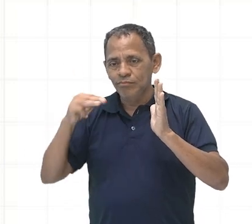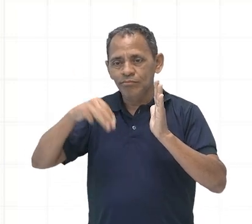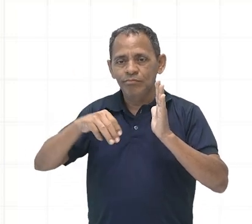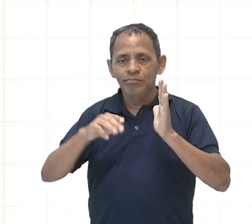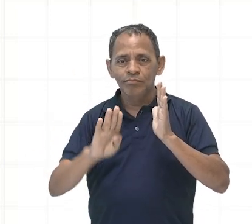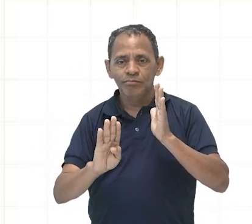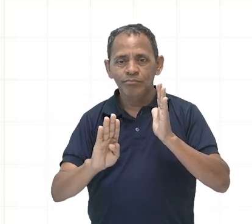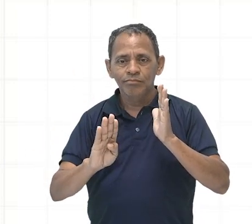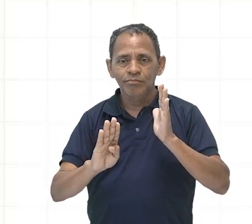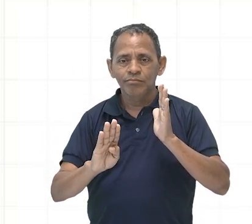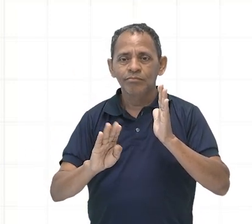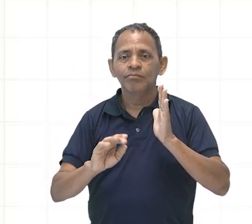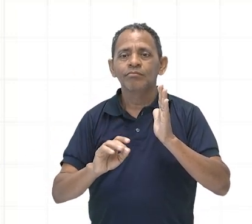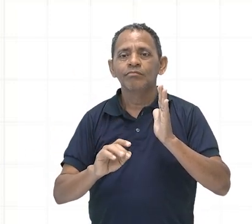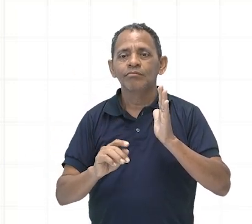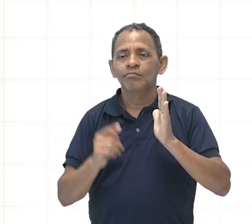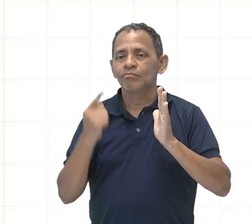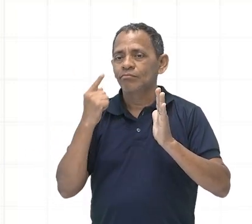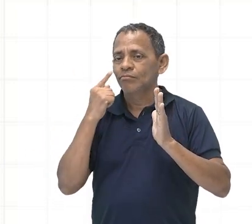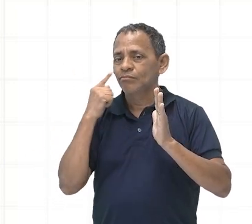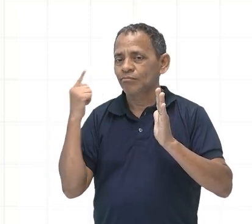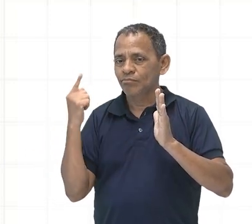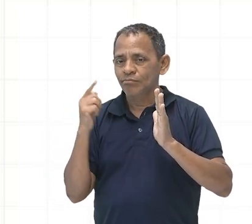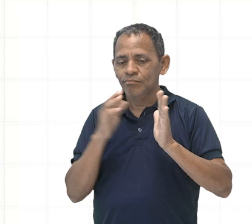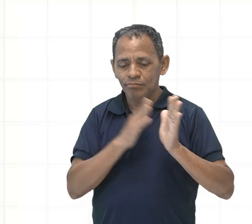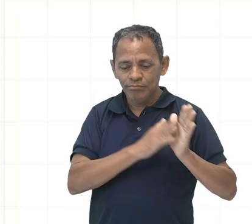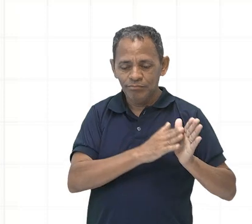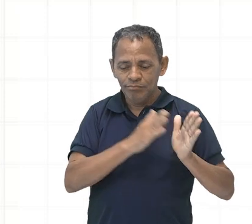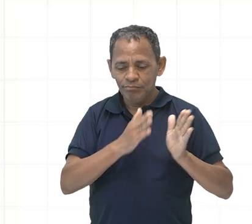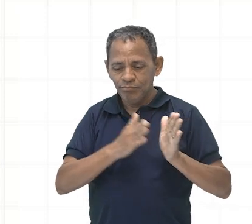megabytes? E aí nós vamos pensar o seguinte, ó.